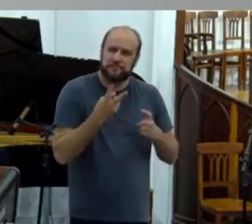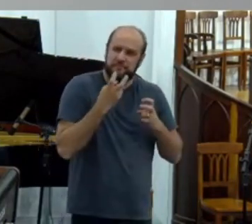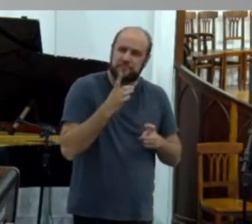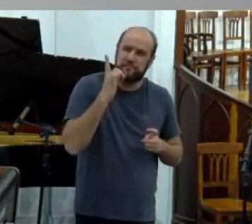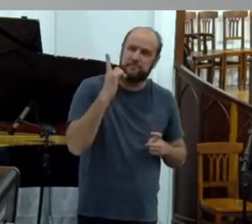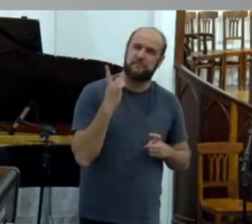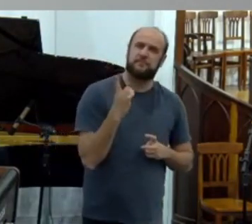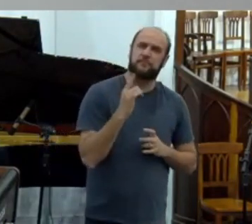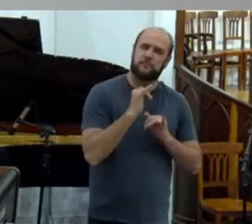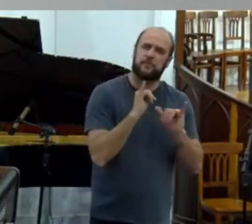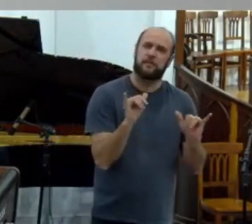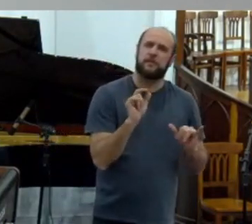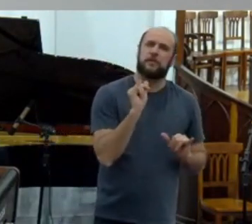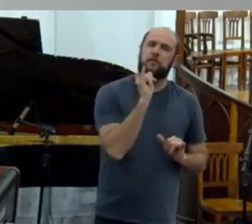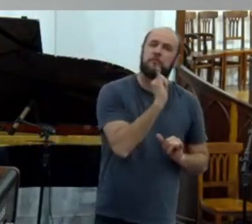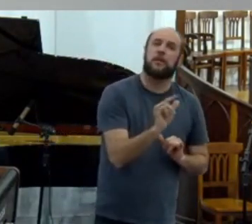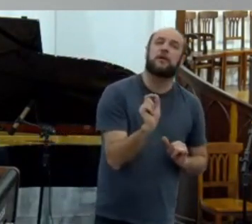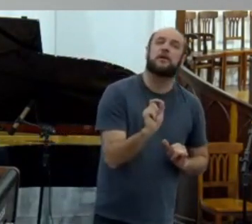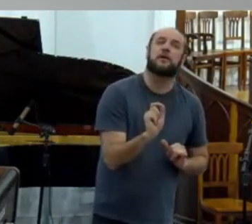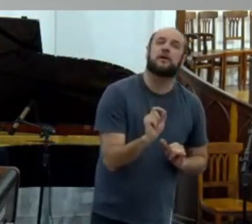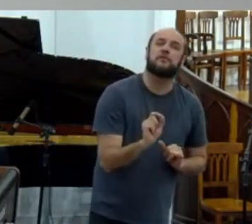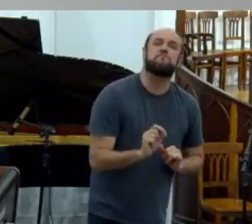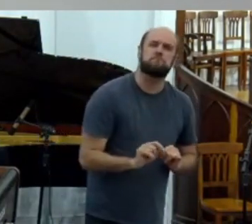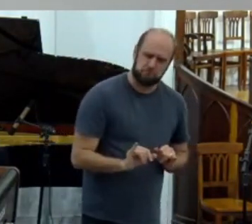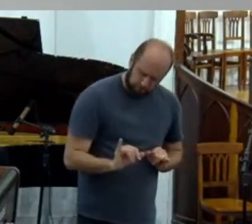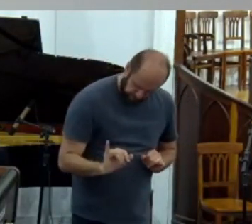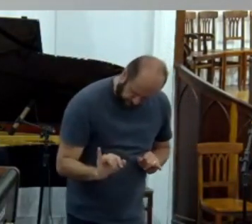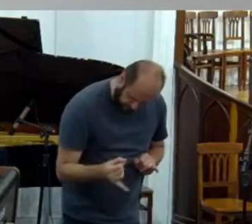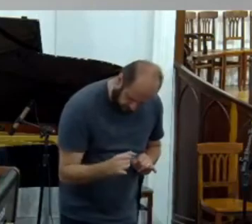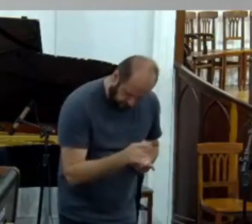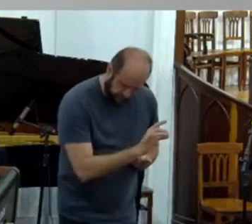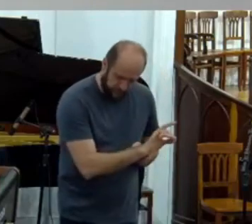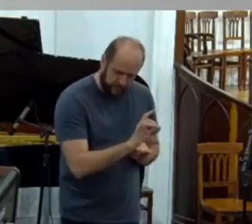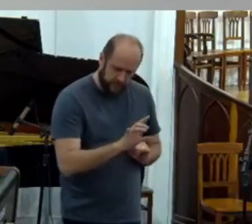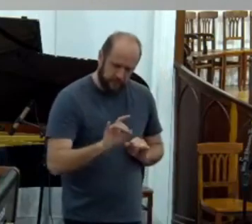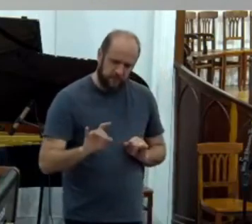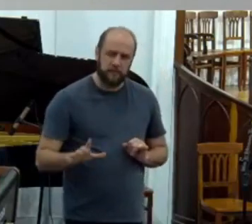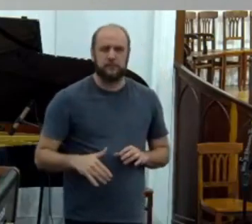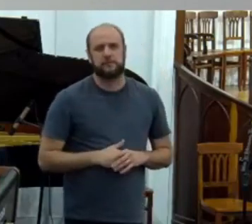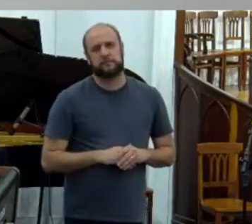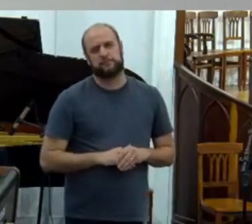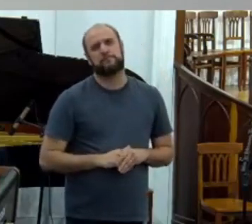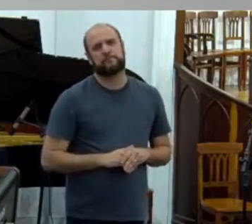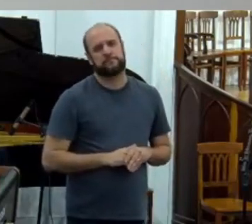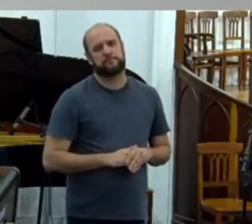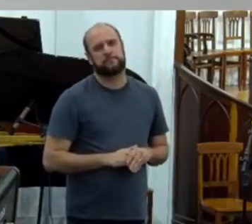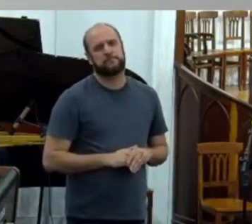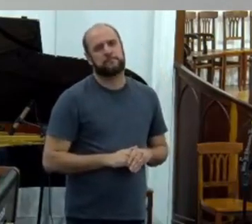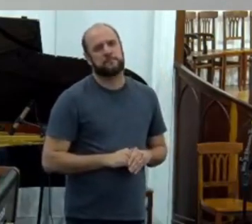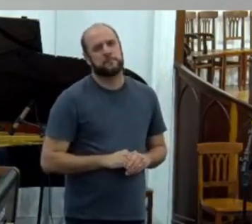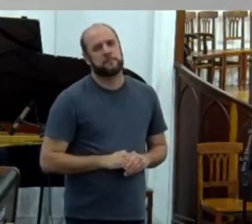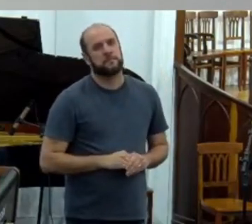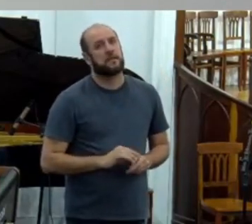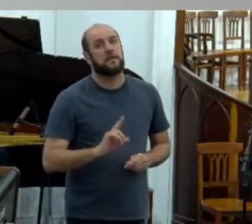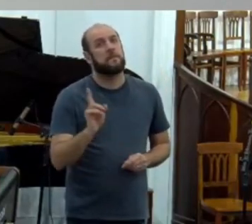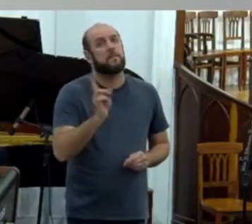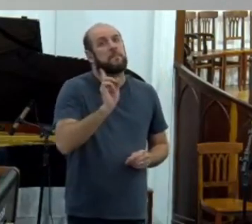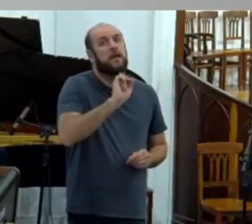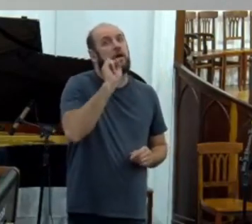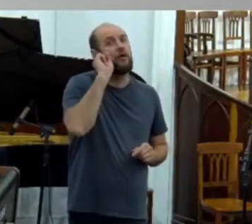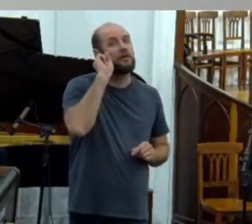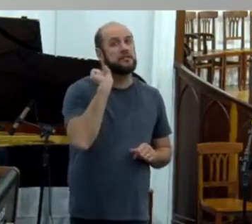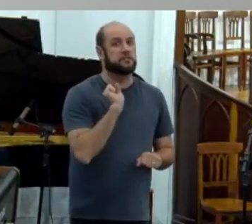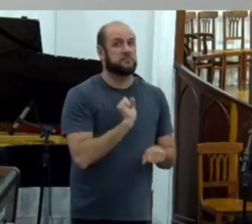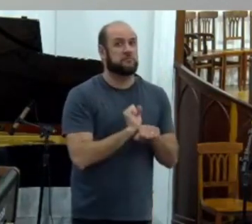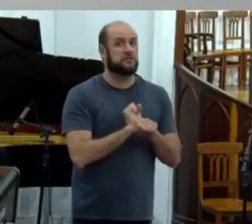Deus, o que Ele diz? Aproveite cada uma dessas atividades. Não porque você está esperando com o que vai